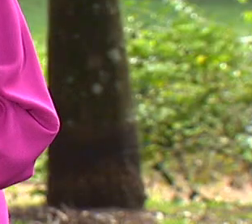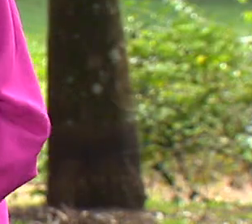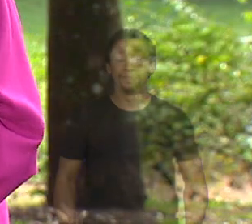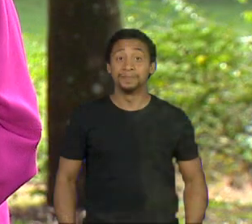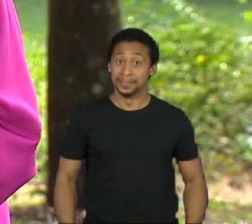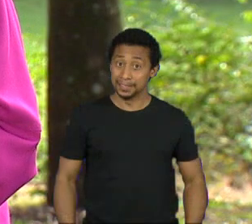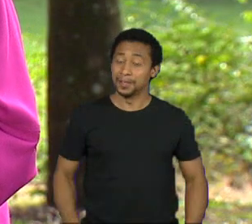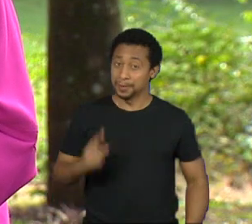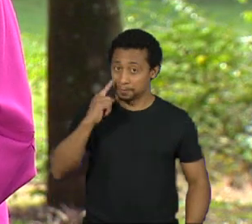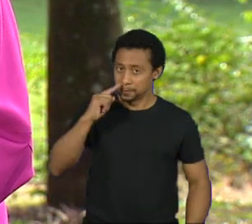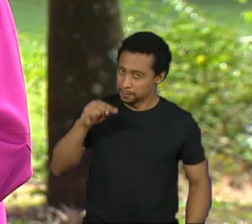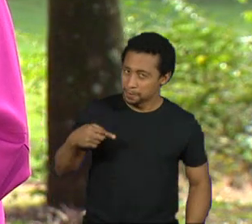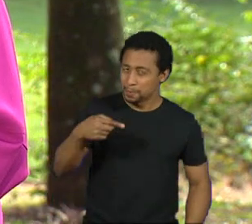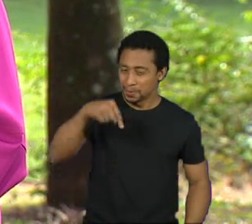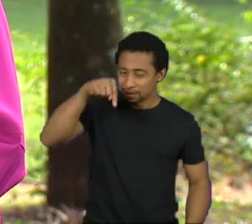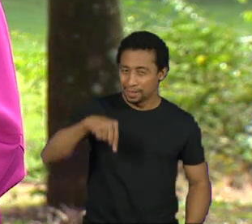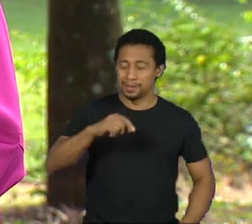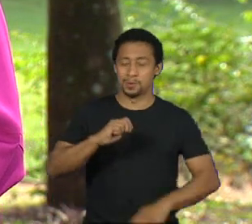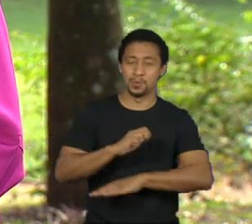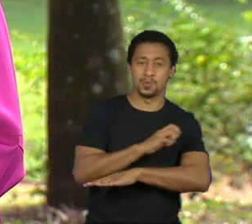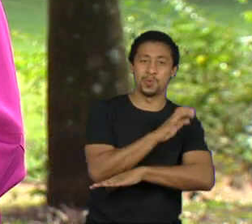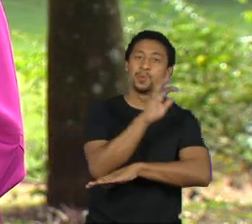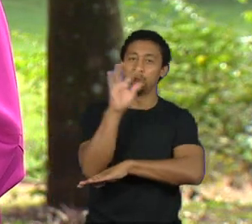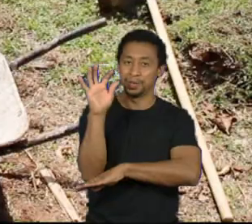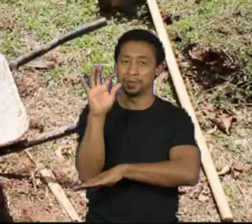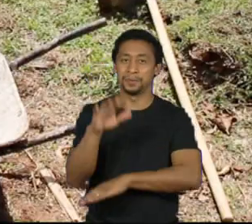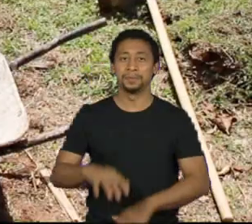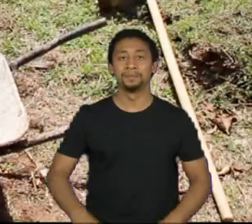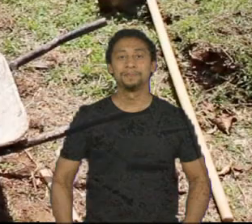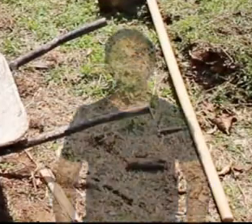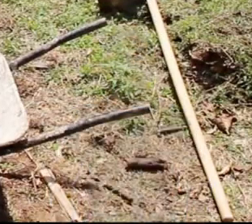E veja a seguir aqui no Repórter Eco.